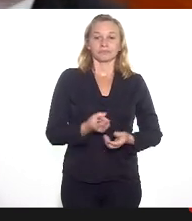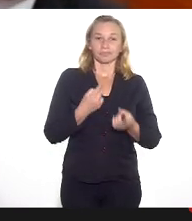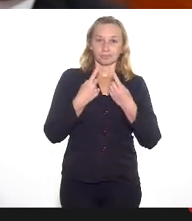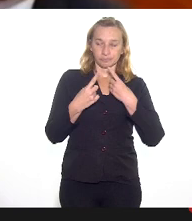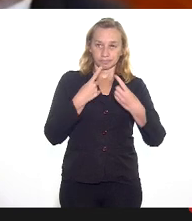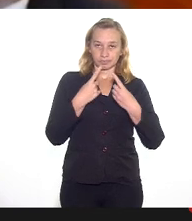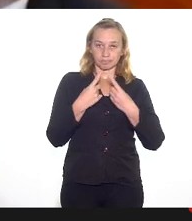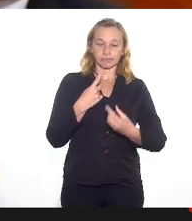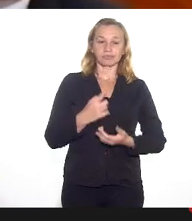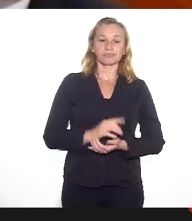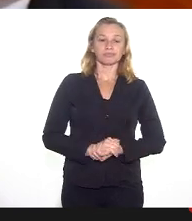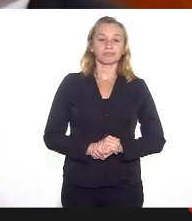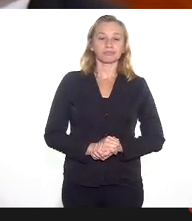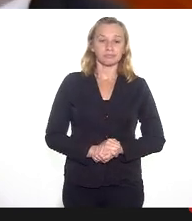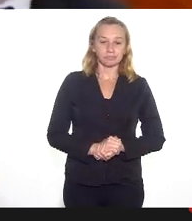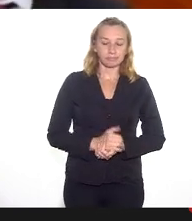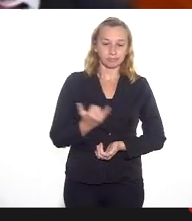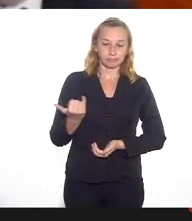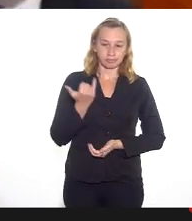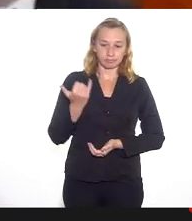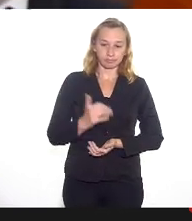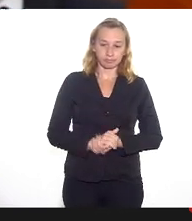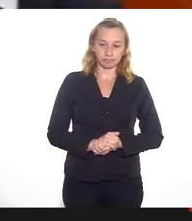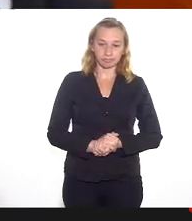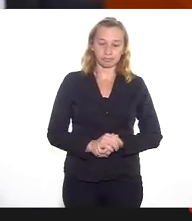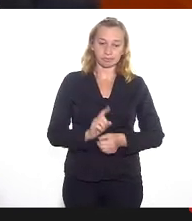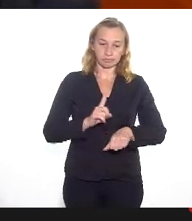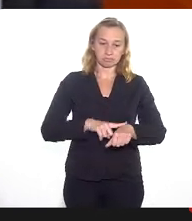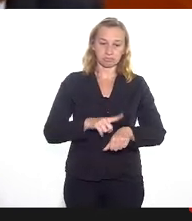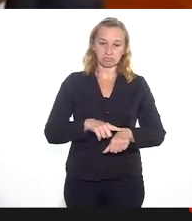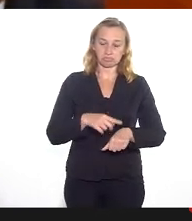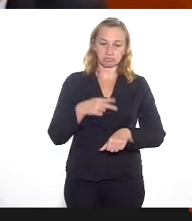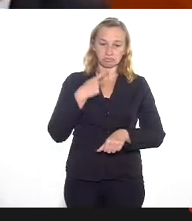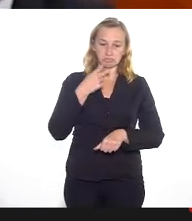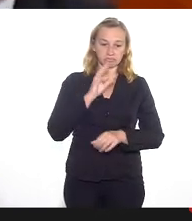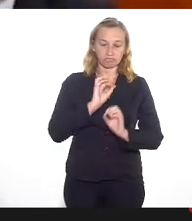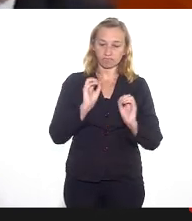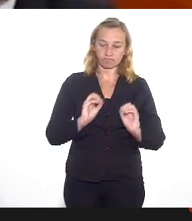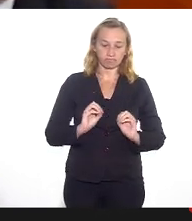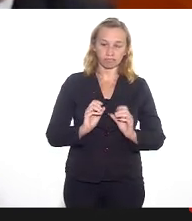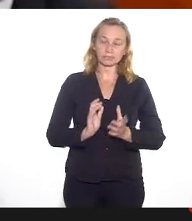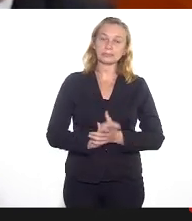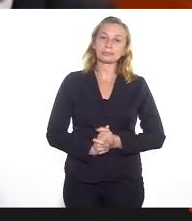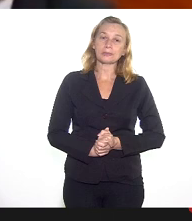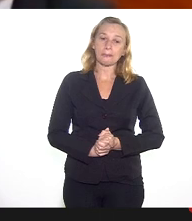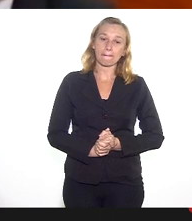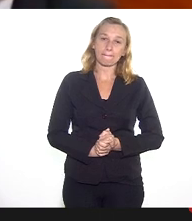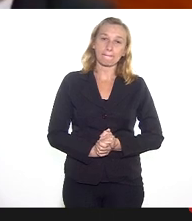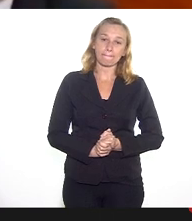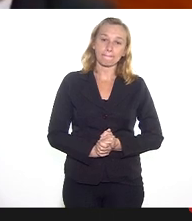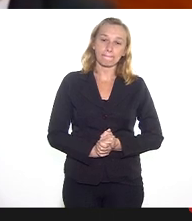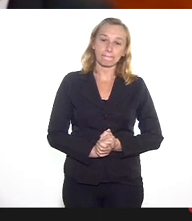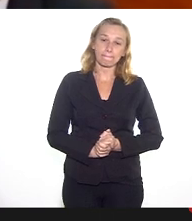importantes a serem consideradas. Nesse momento, não temos nenhuma observação e